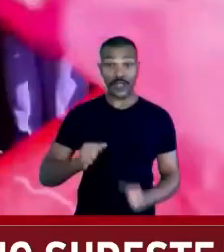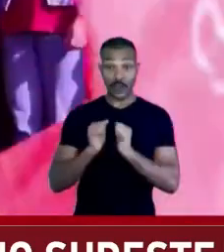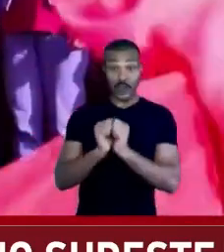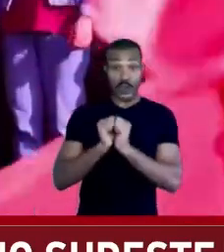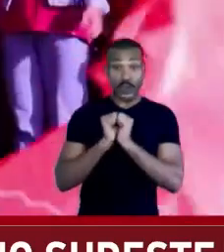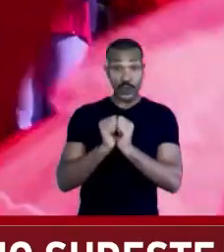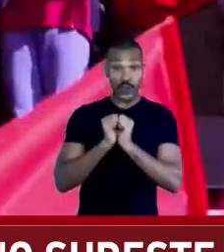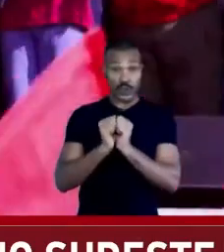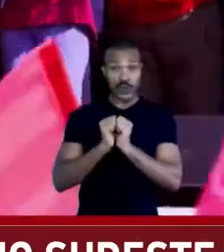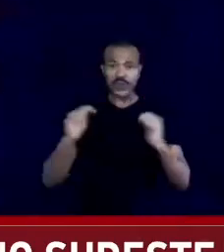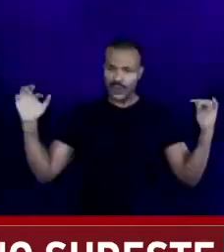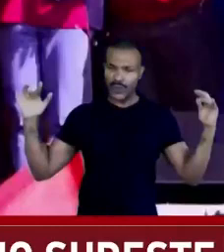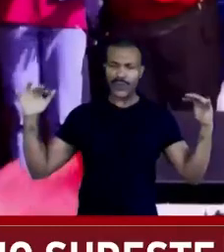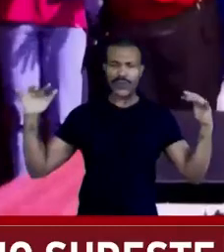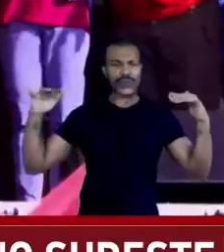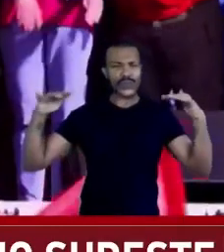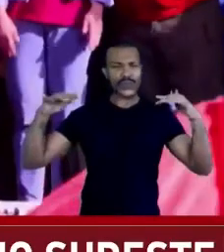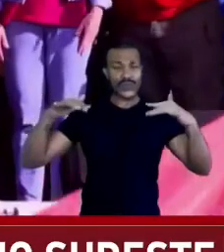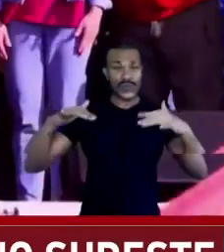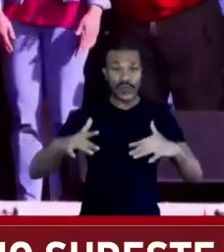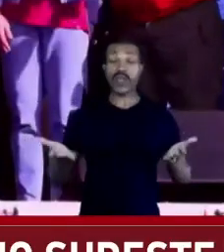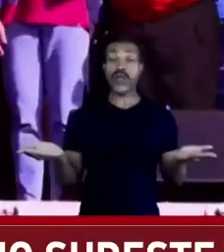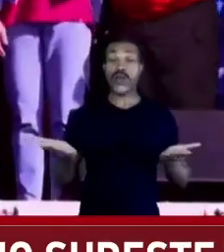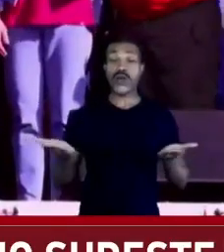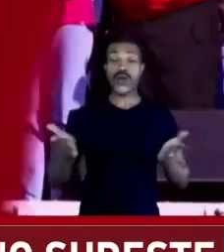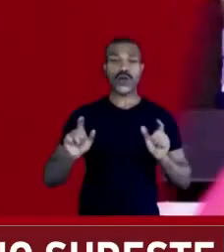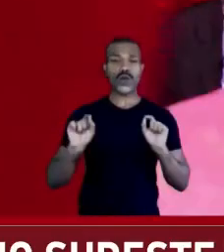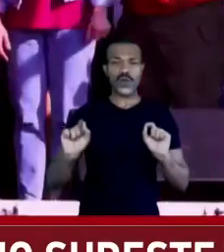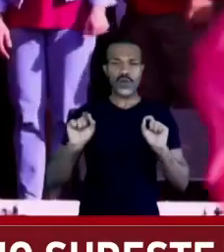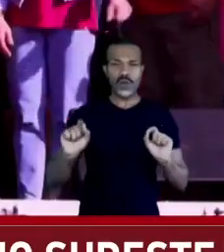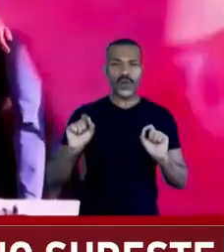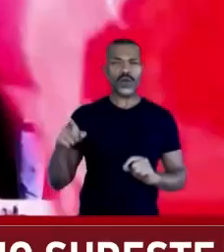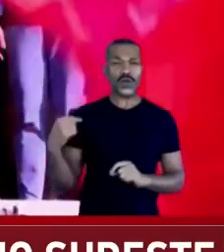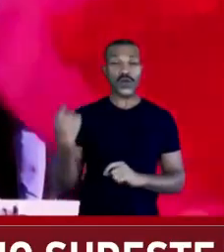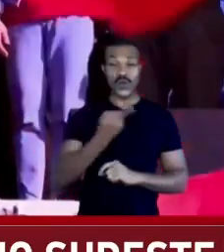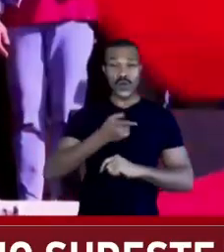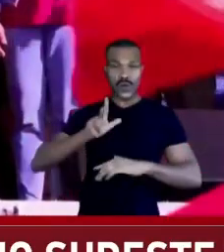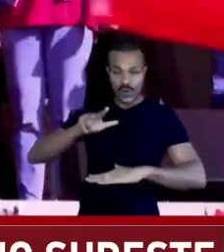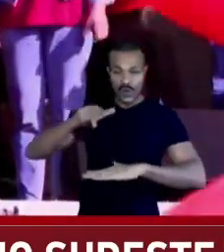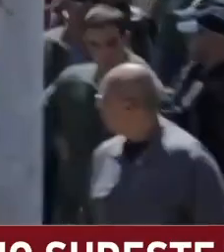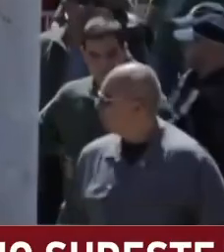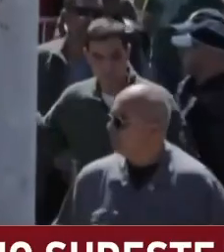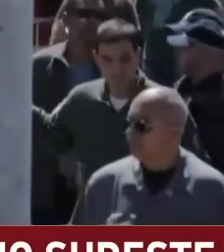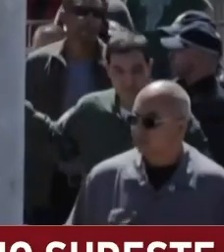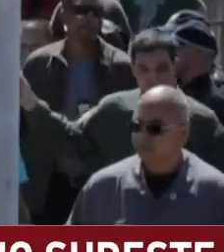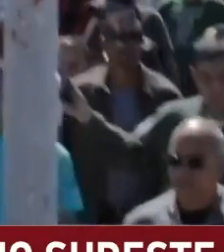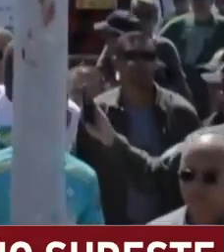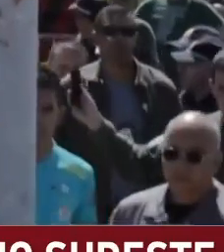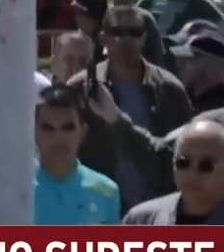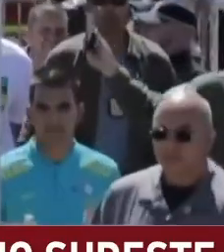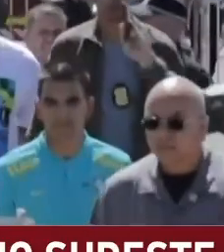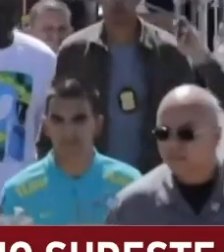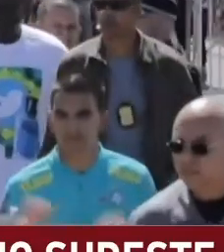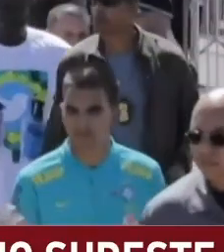gostaria da sua avaliação em relação à propaganda no rádio e na TV. Eu tenho a impressão que as propagandas, tanto